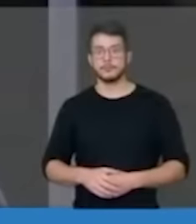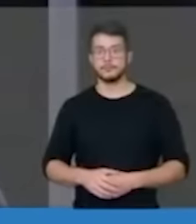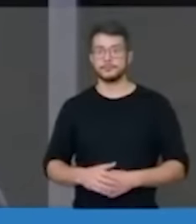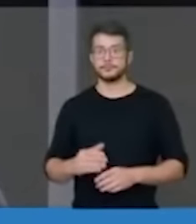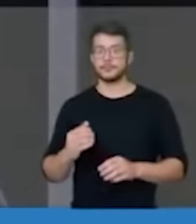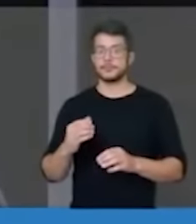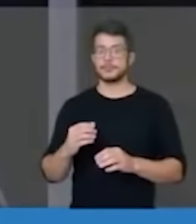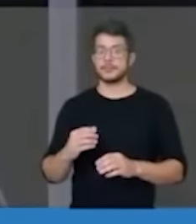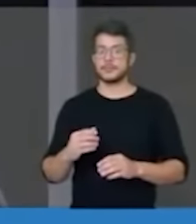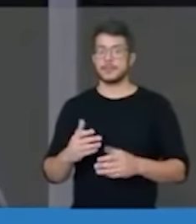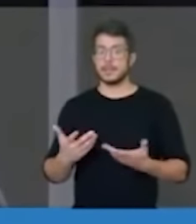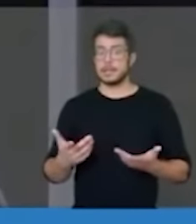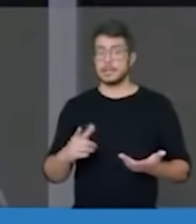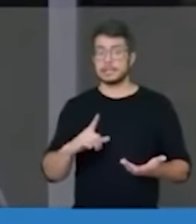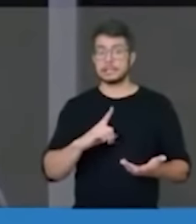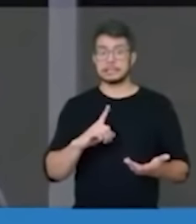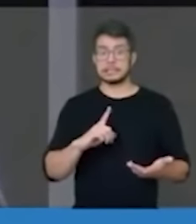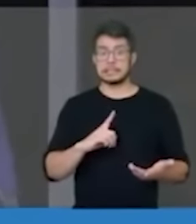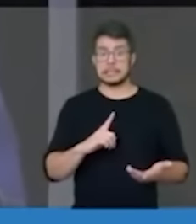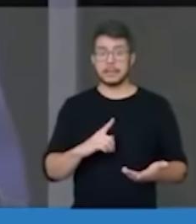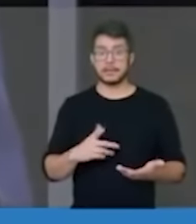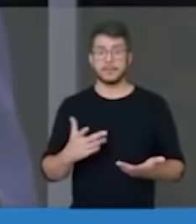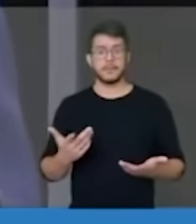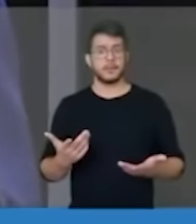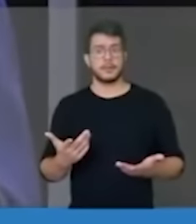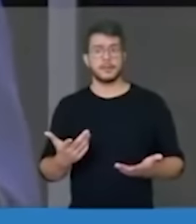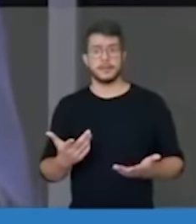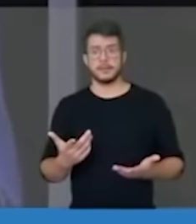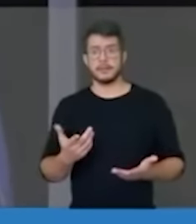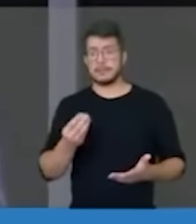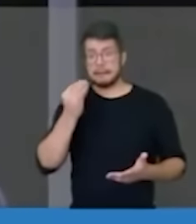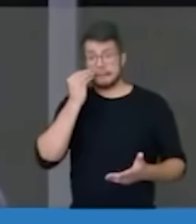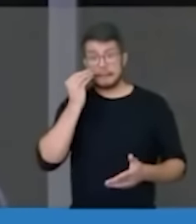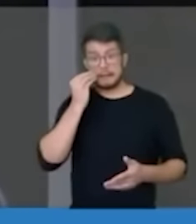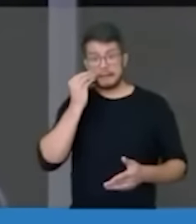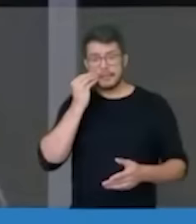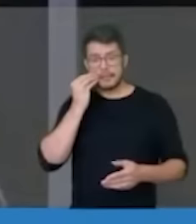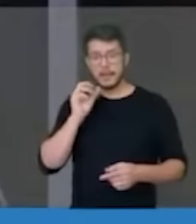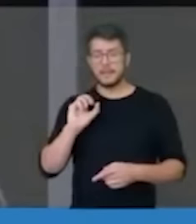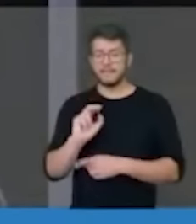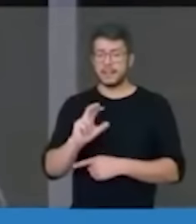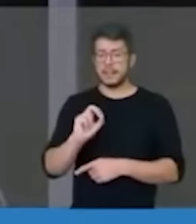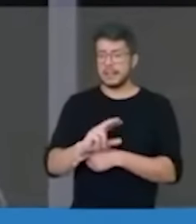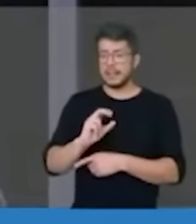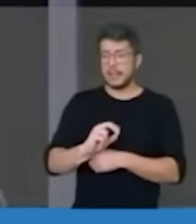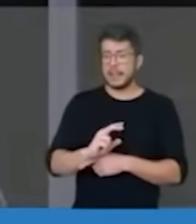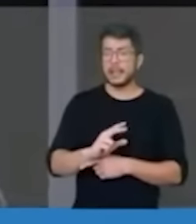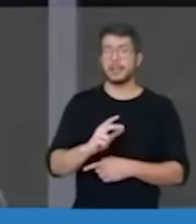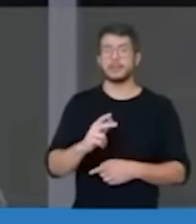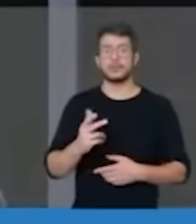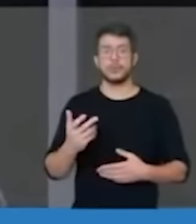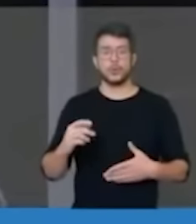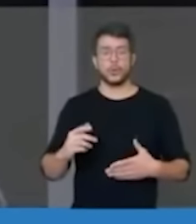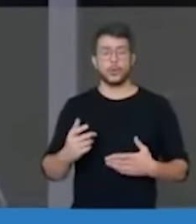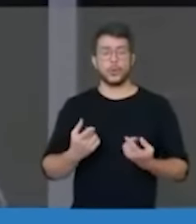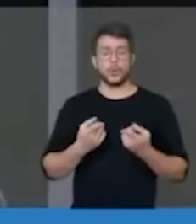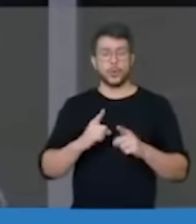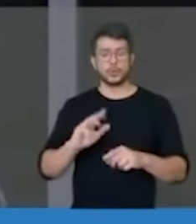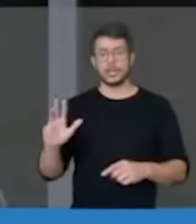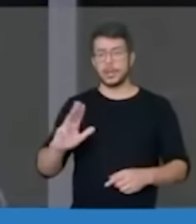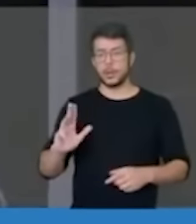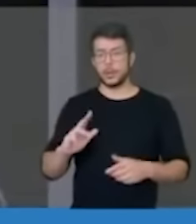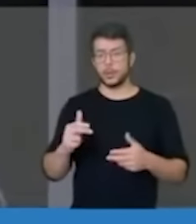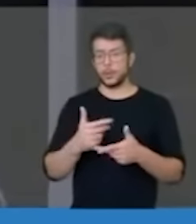matar o presidente Lula envenenado e o vice-presidente Alckmin, o ministro Alexandre Moraes, foi isso. Não